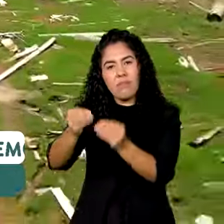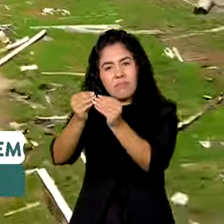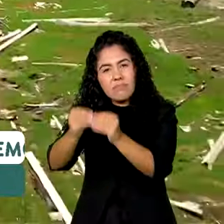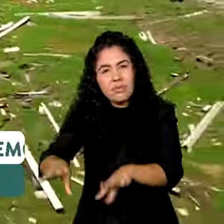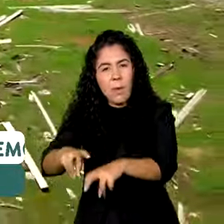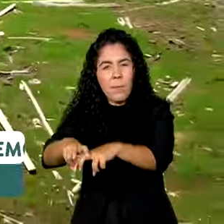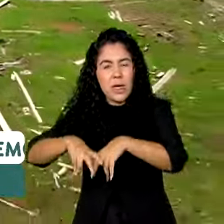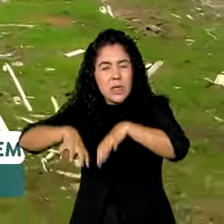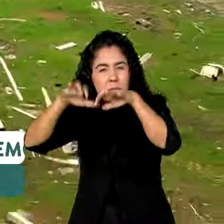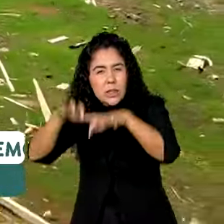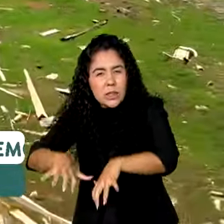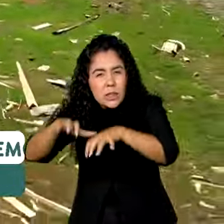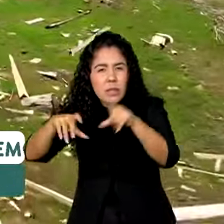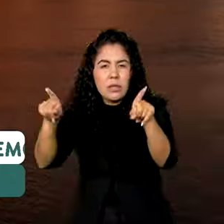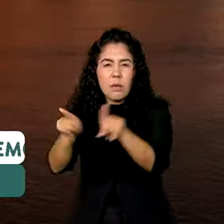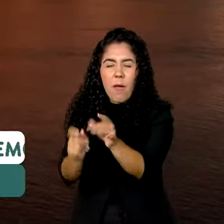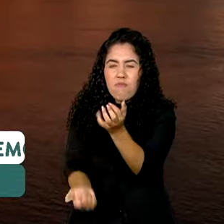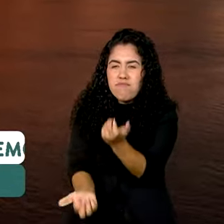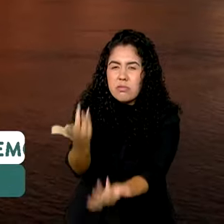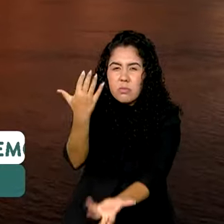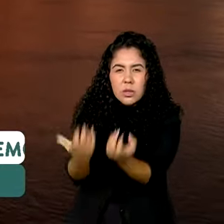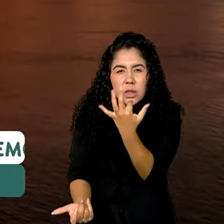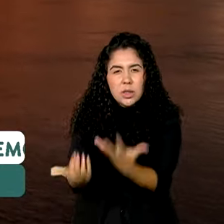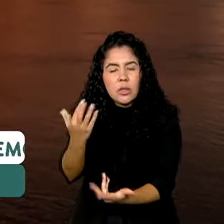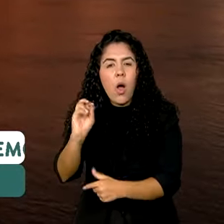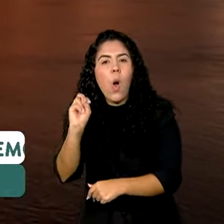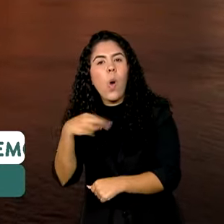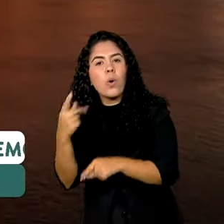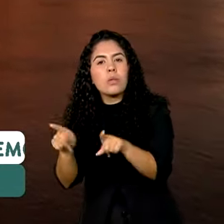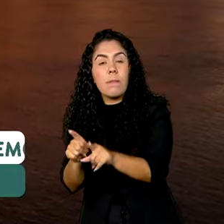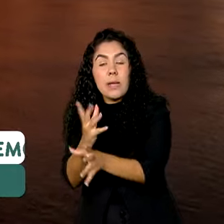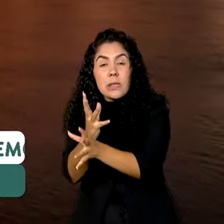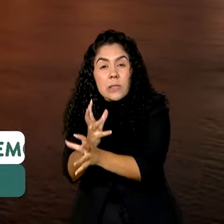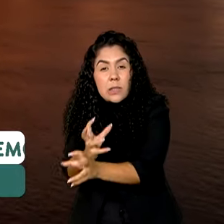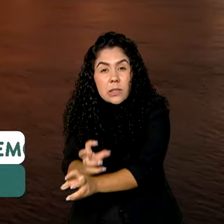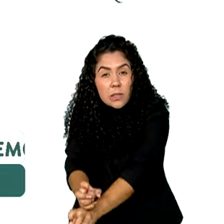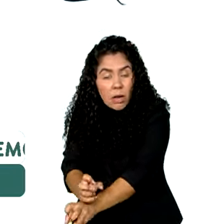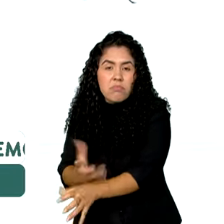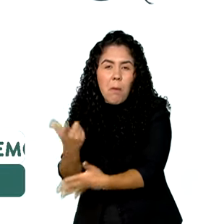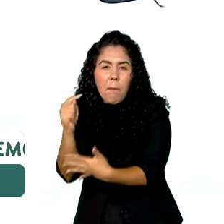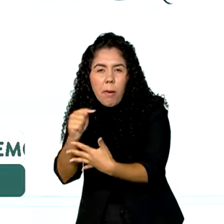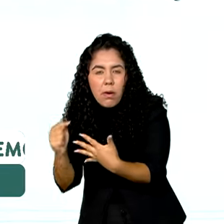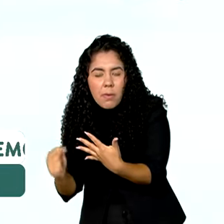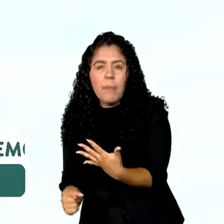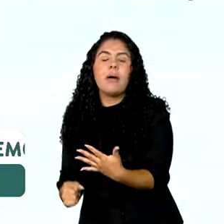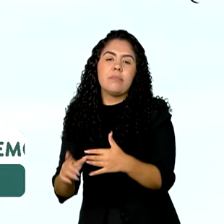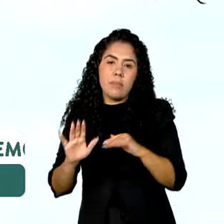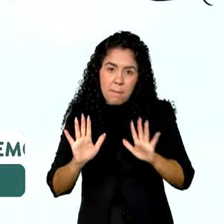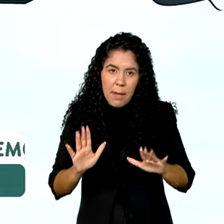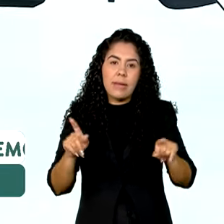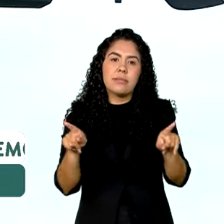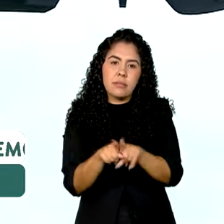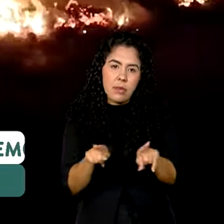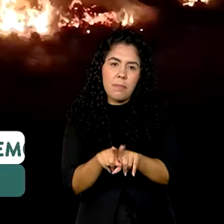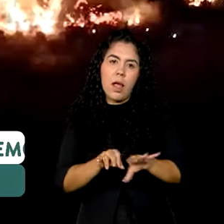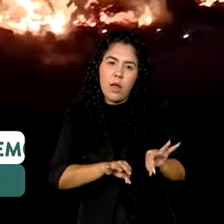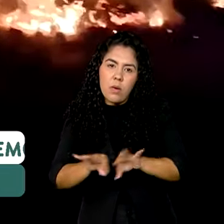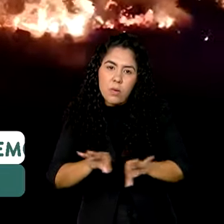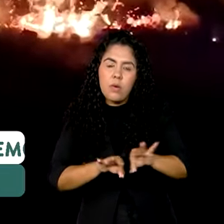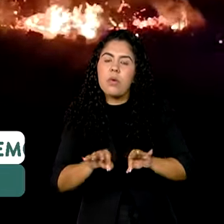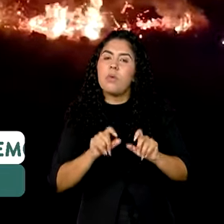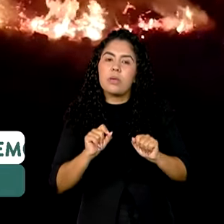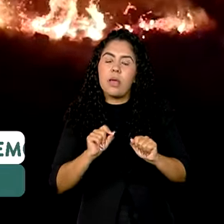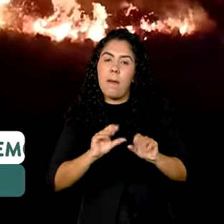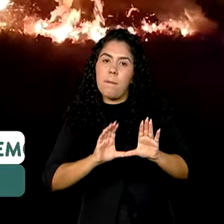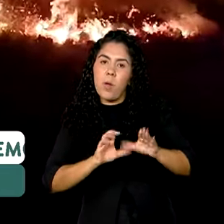chuvas incêndios florestais ou estiagem prolongada Além disso está prevista a estruturação das equipes de